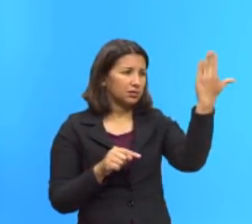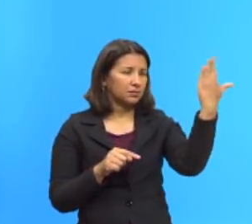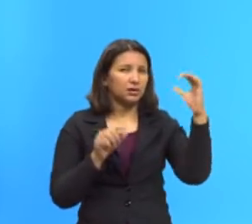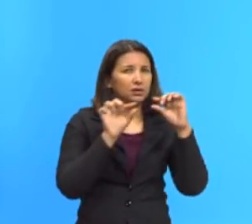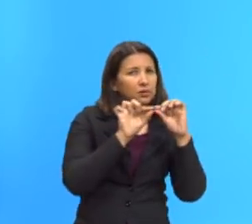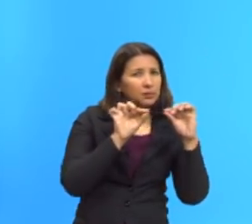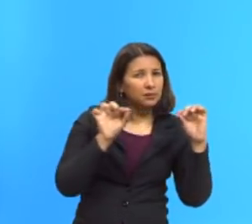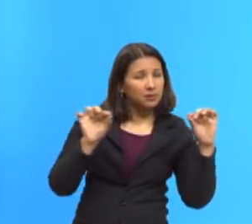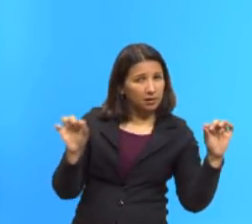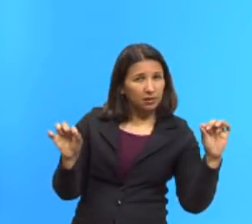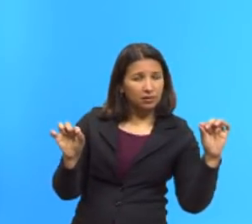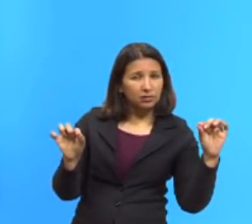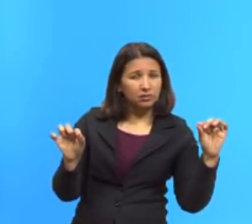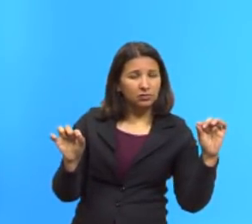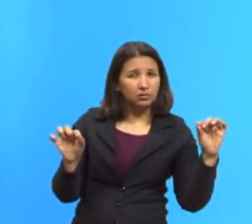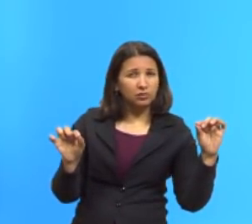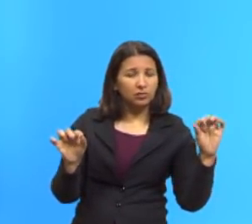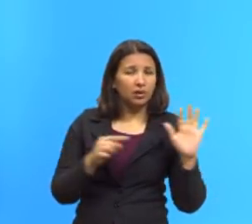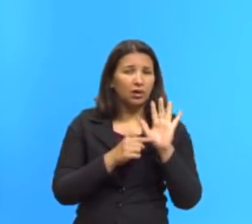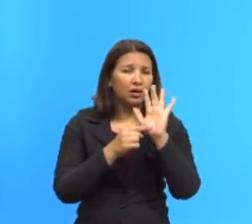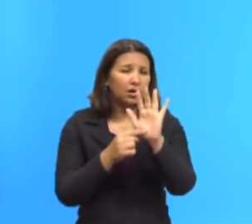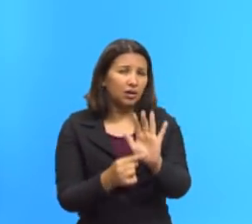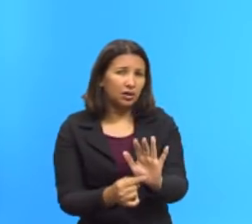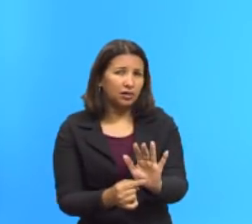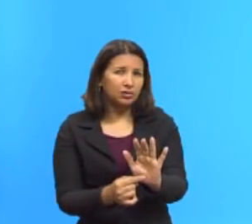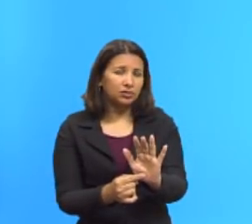eles formam uma imagem sempre virtual,